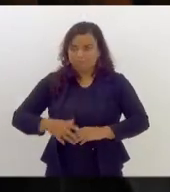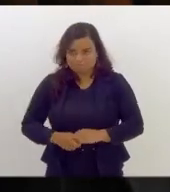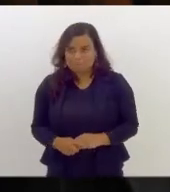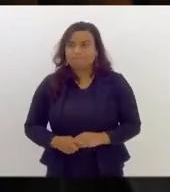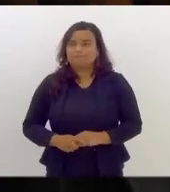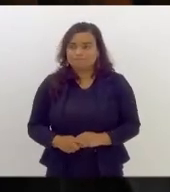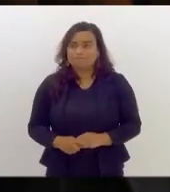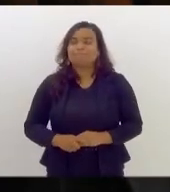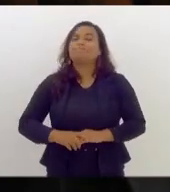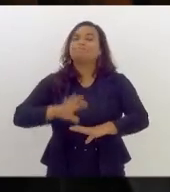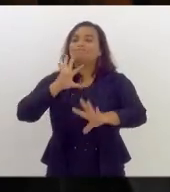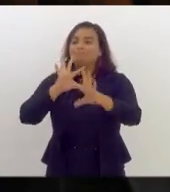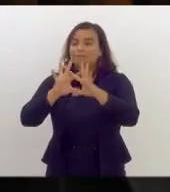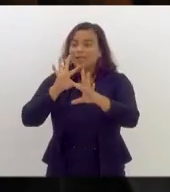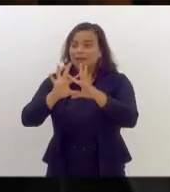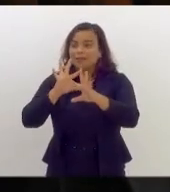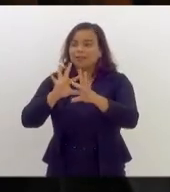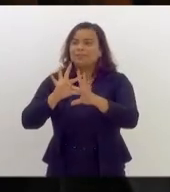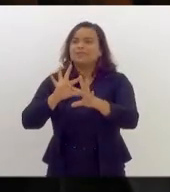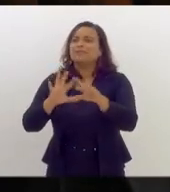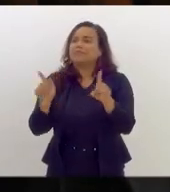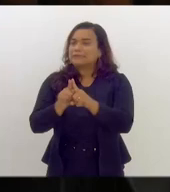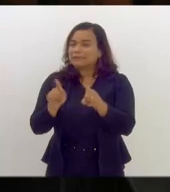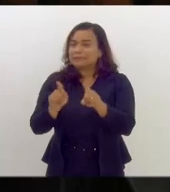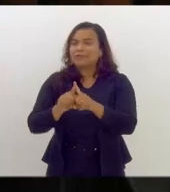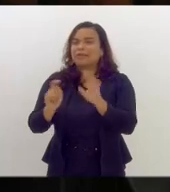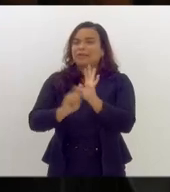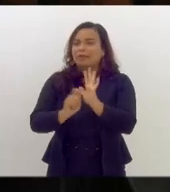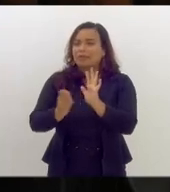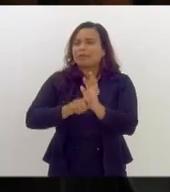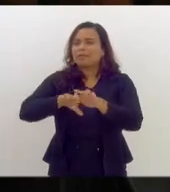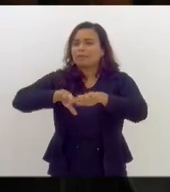de milicianos e de narcotraficante